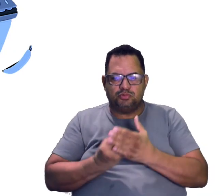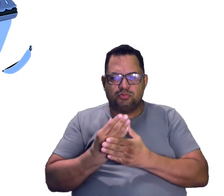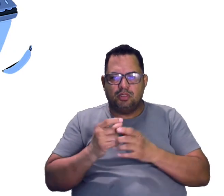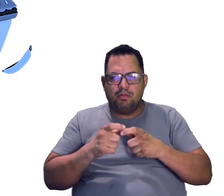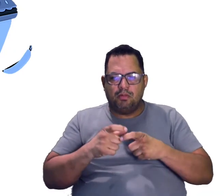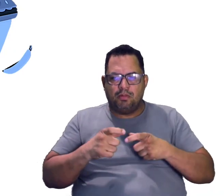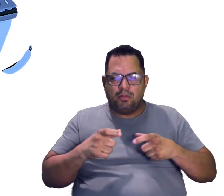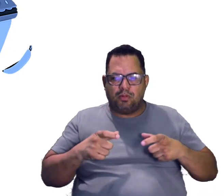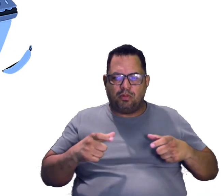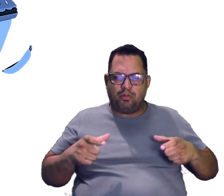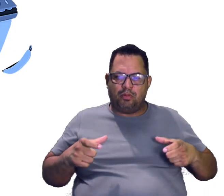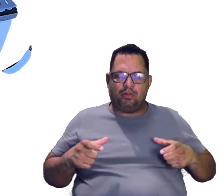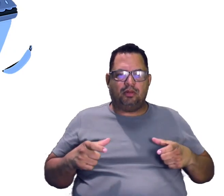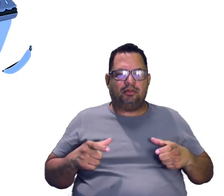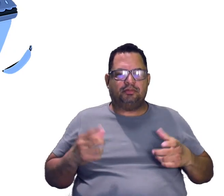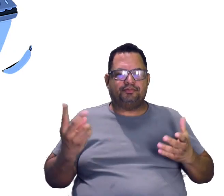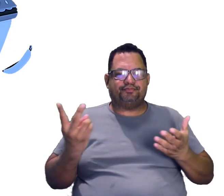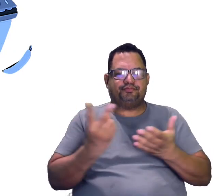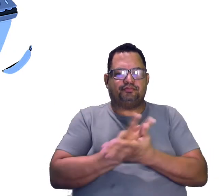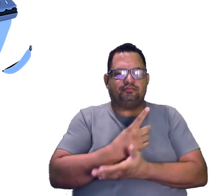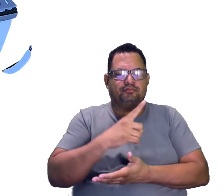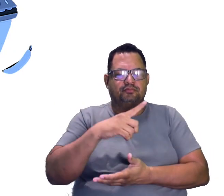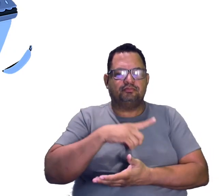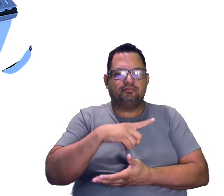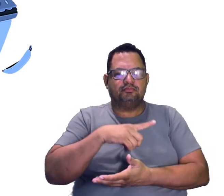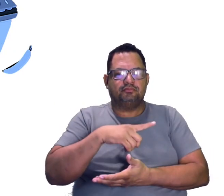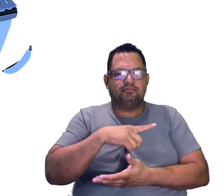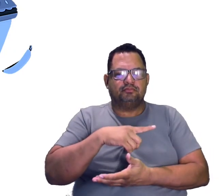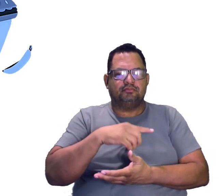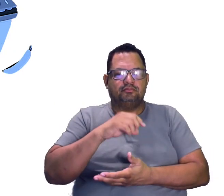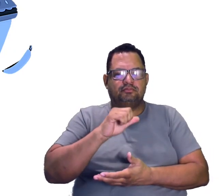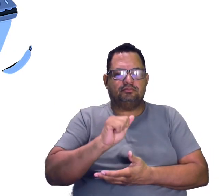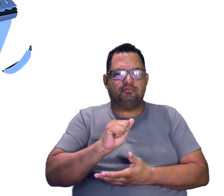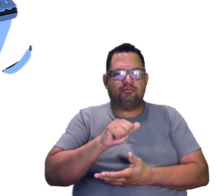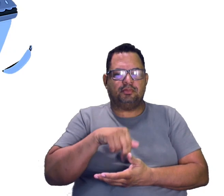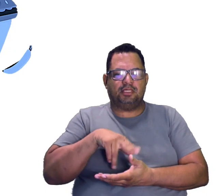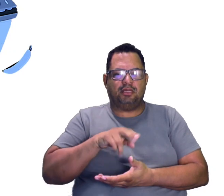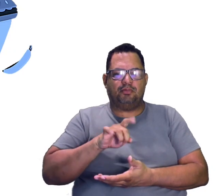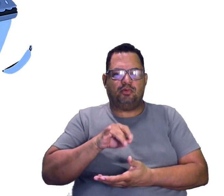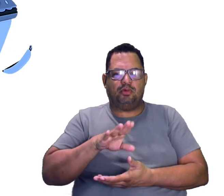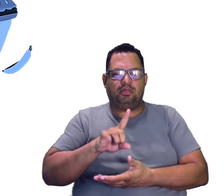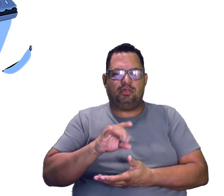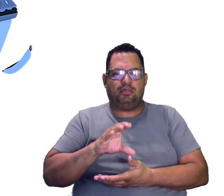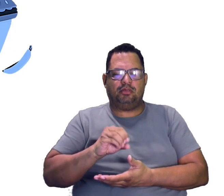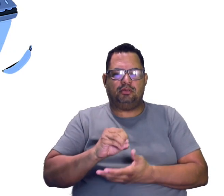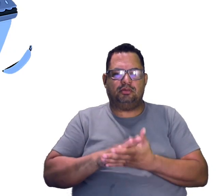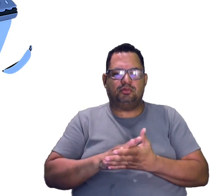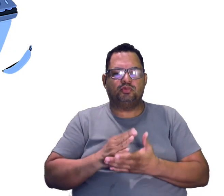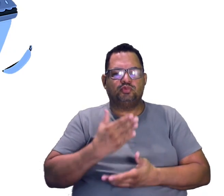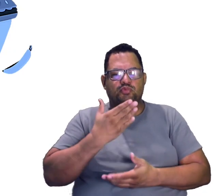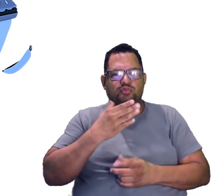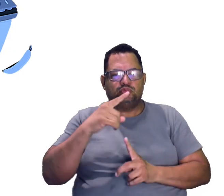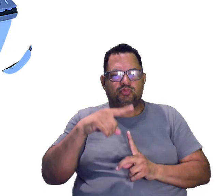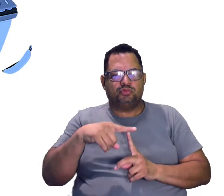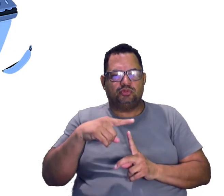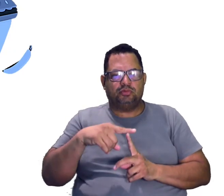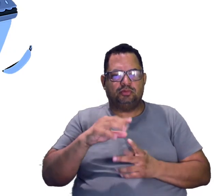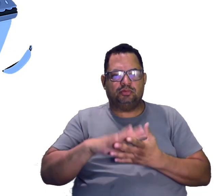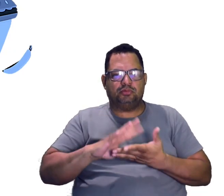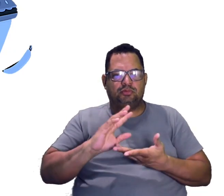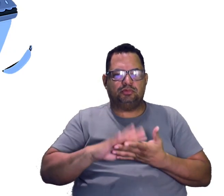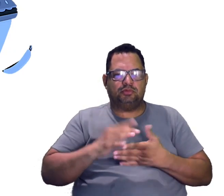grandes. Quando isso acontece, nós temos o que chamamos de anabolismo, que é exatamente um tipo de